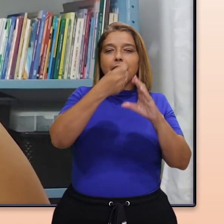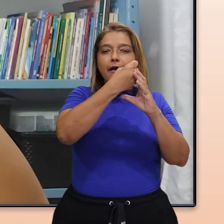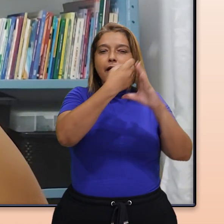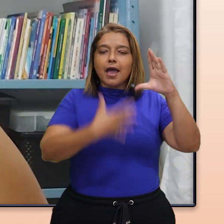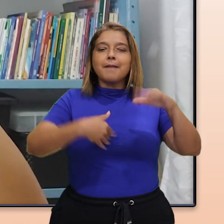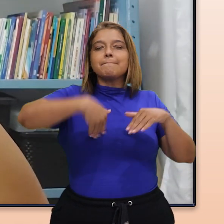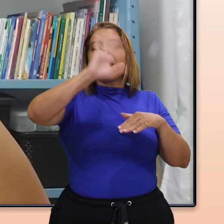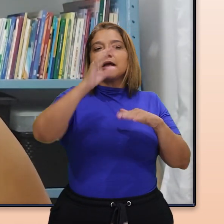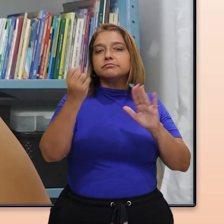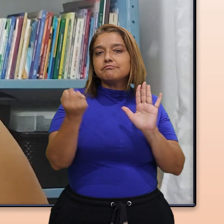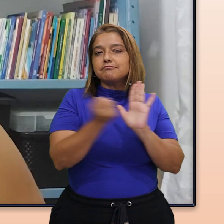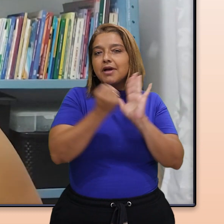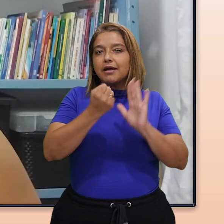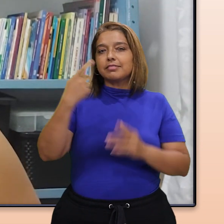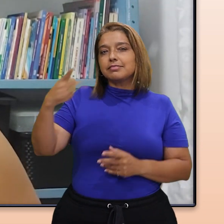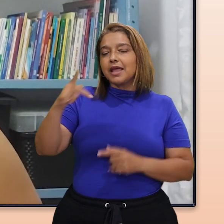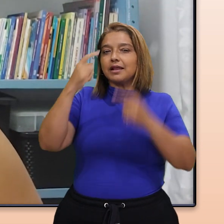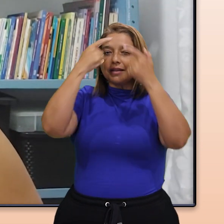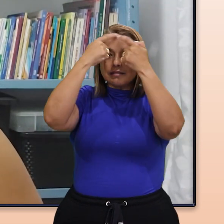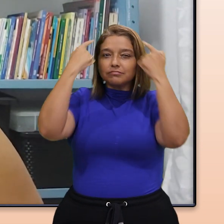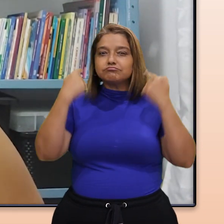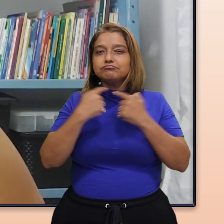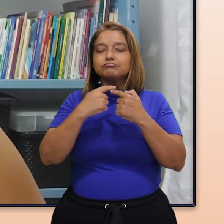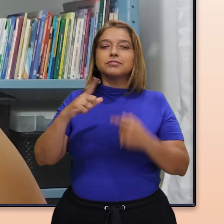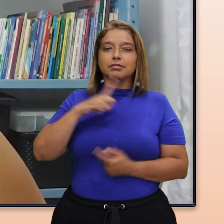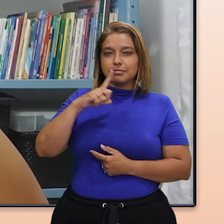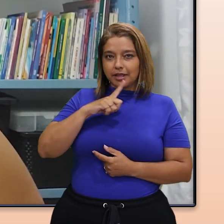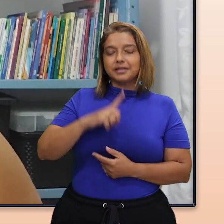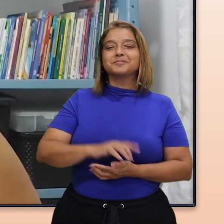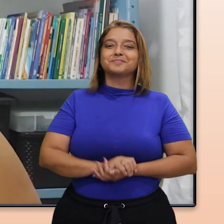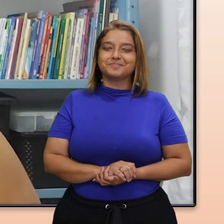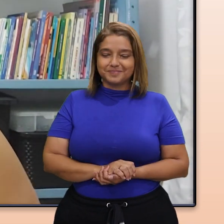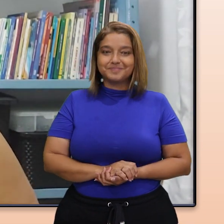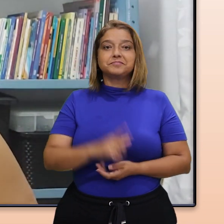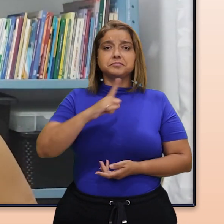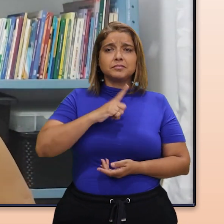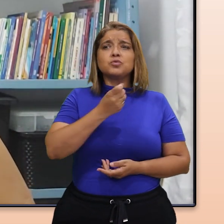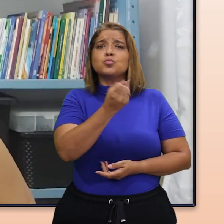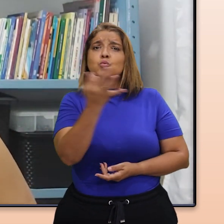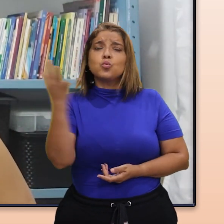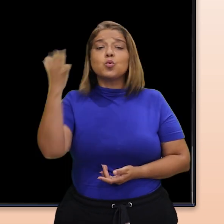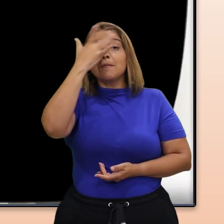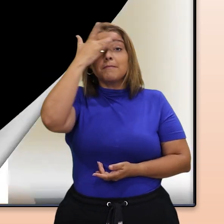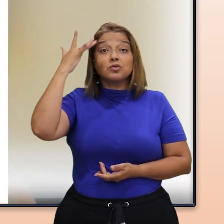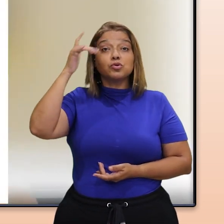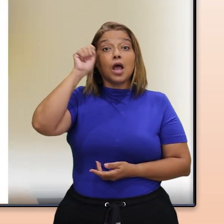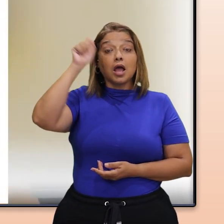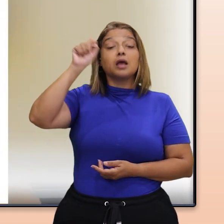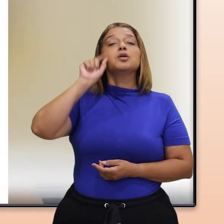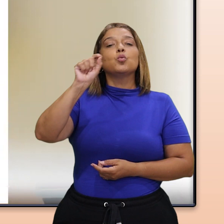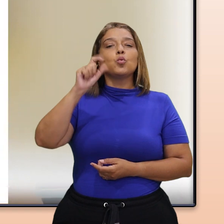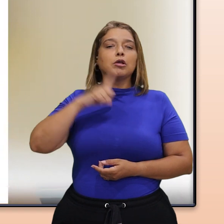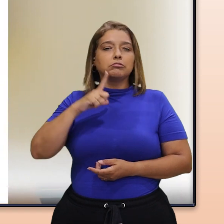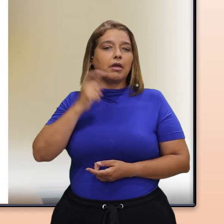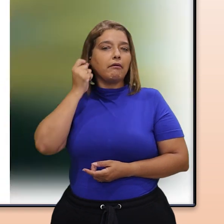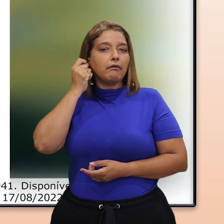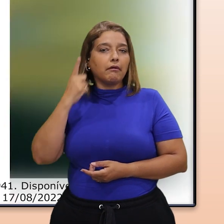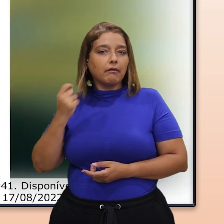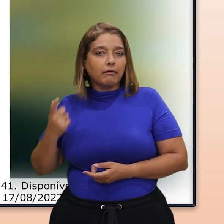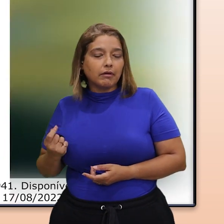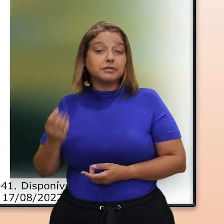características marcantes da sua face. Vários artistas como Tarsila do